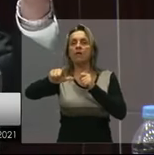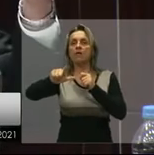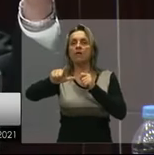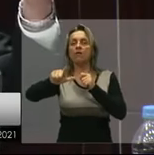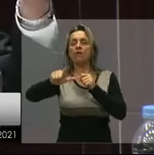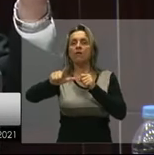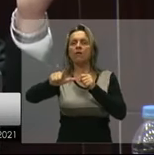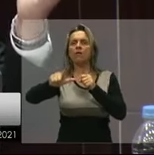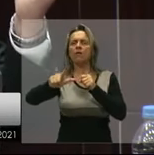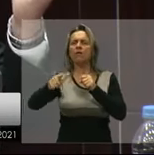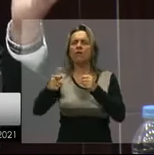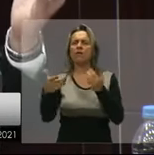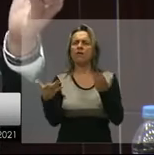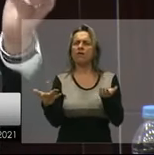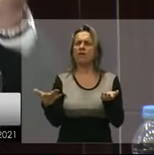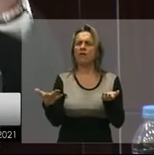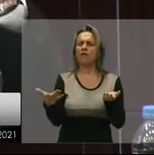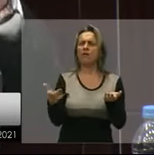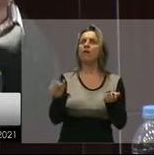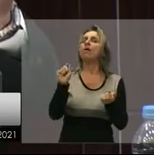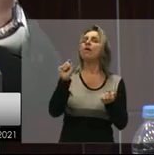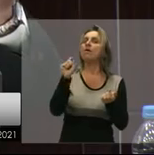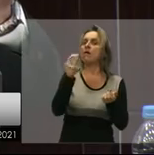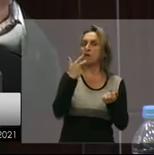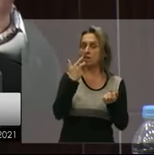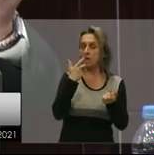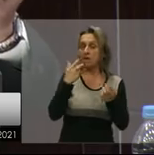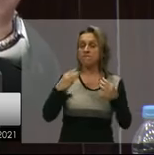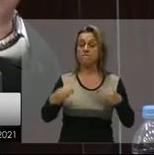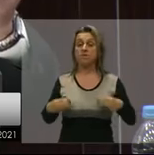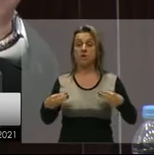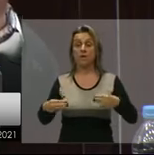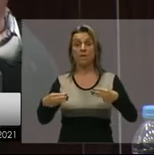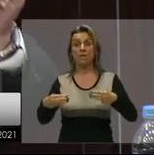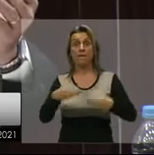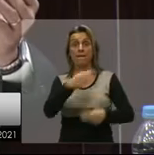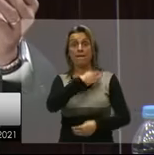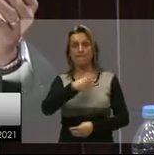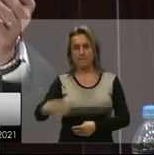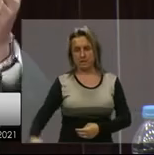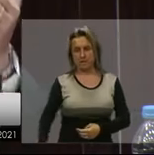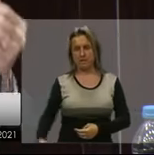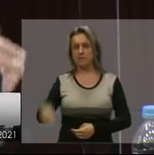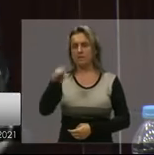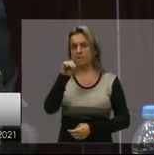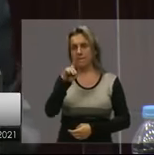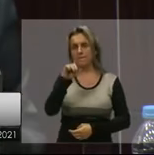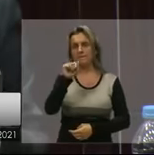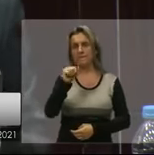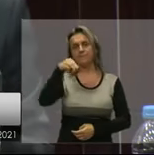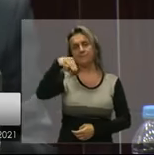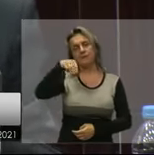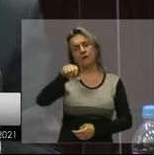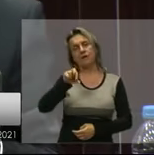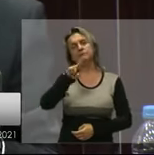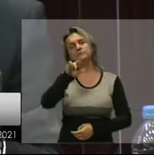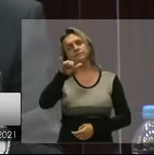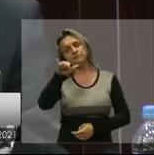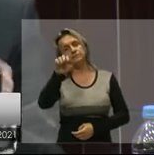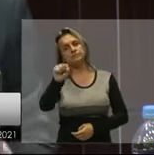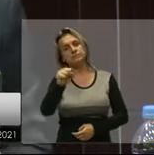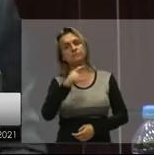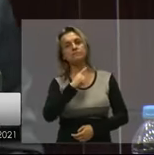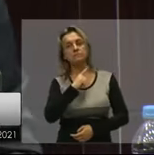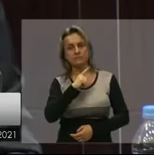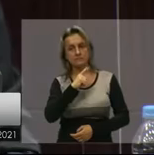Quem disse isso, inclusive, foi a ministra Damaris, ou Damaris, foi a ministra numa palestra, existe isso.